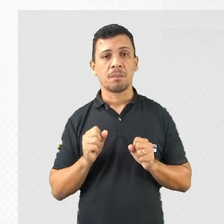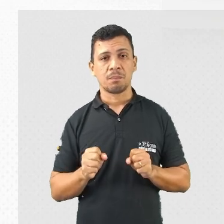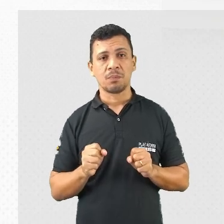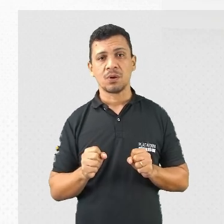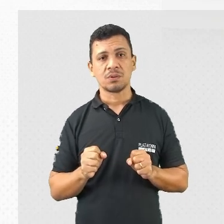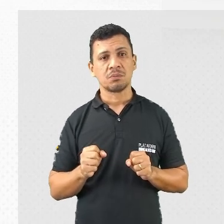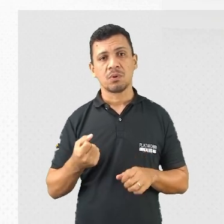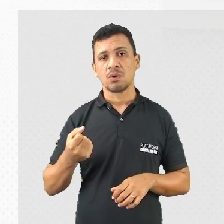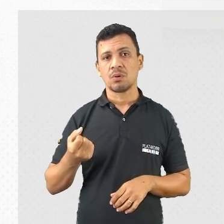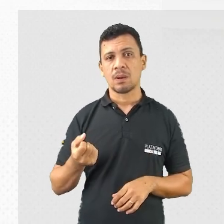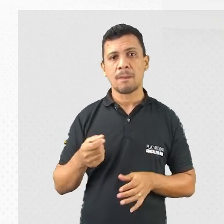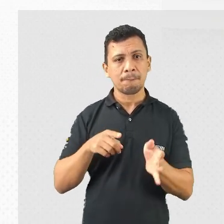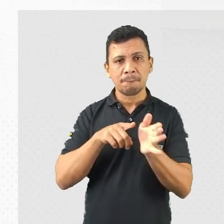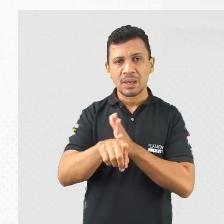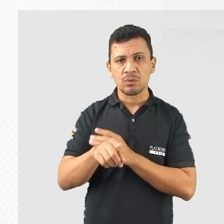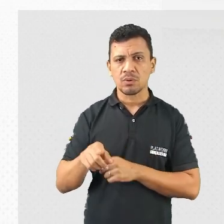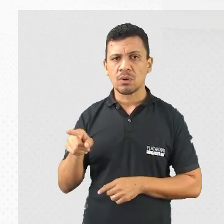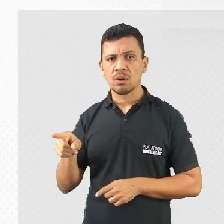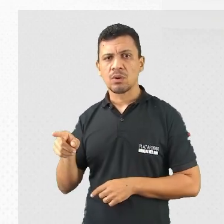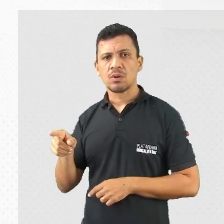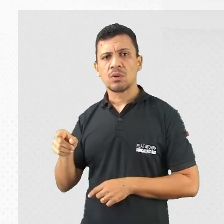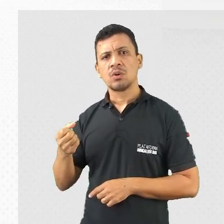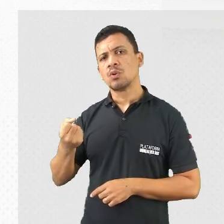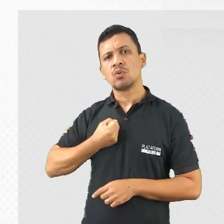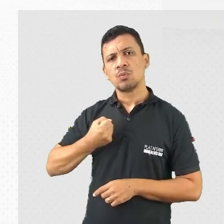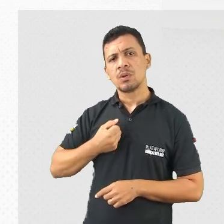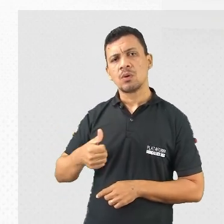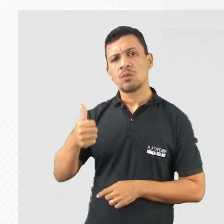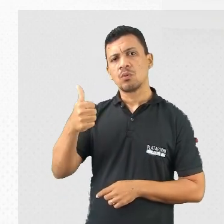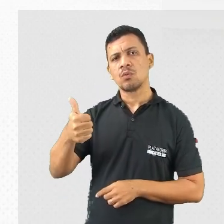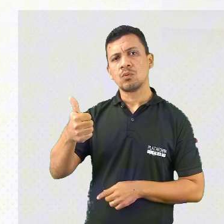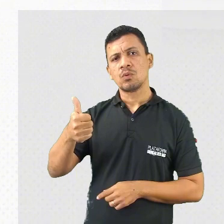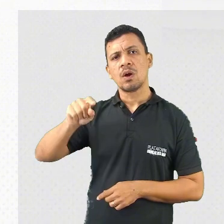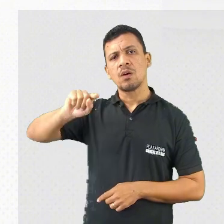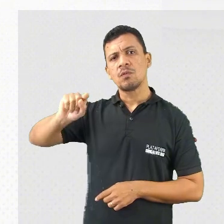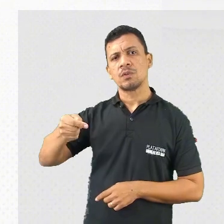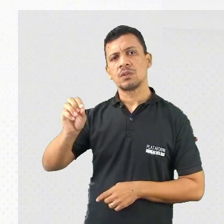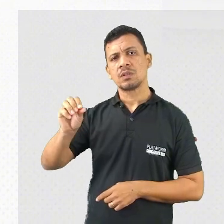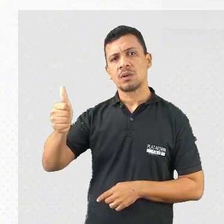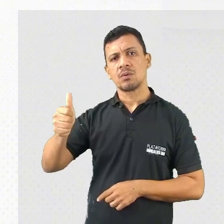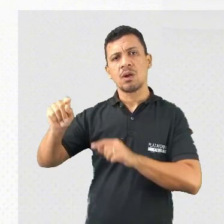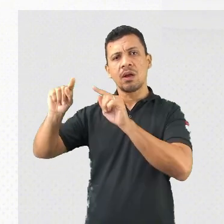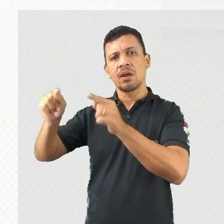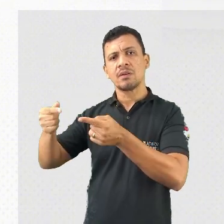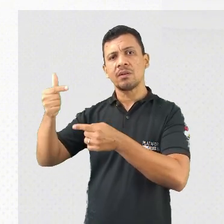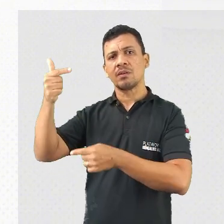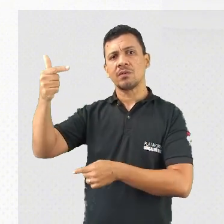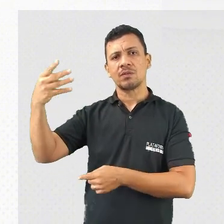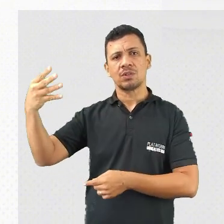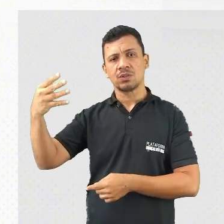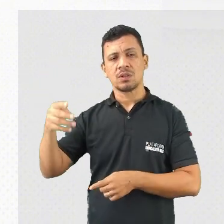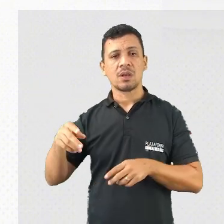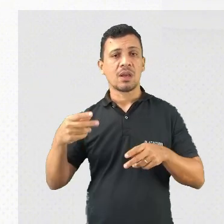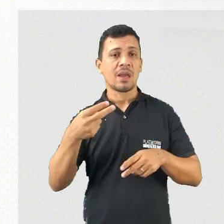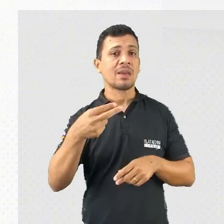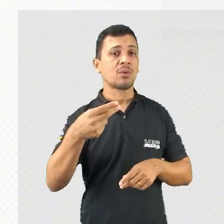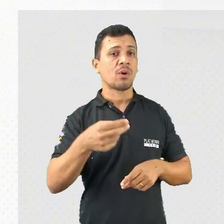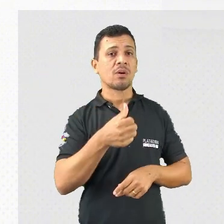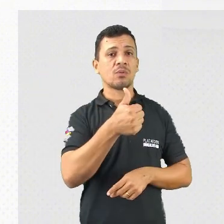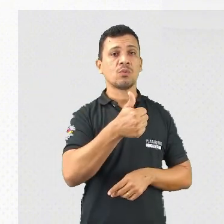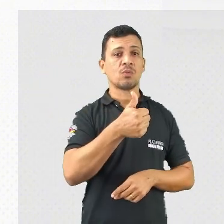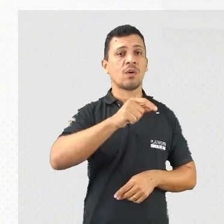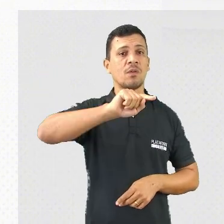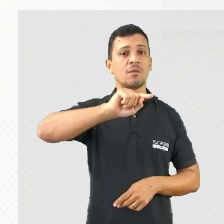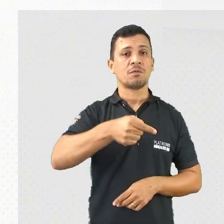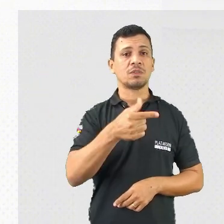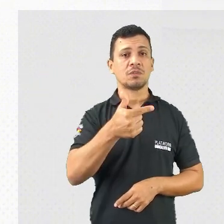dá um valor, diz, olha, considera 1,01 elevado a 24 igual a 1,27, por exemplo.